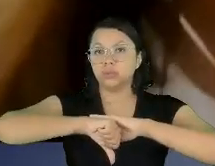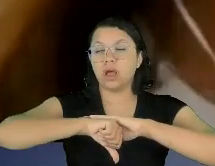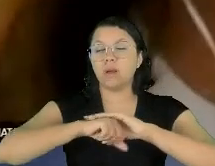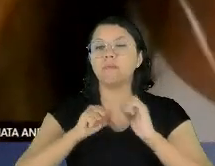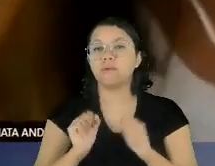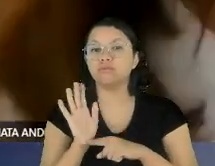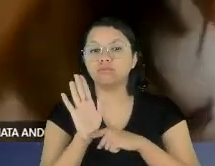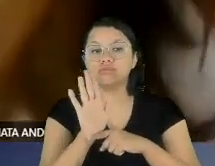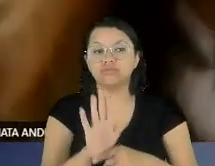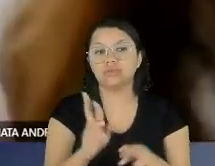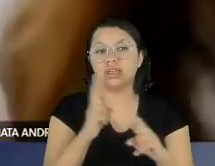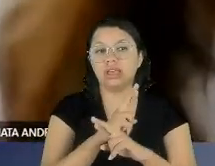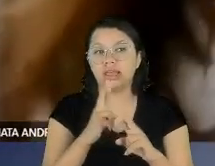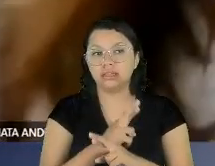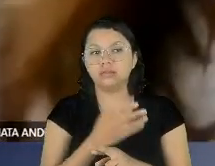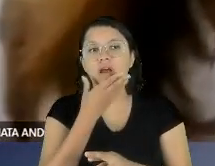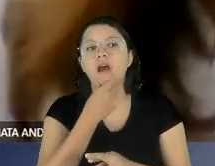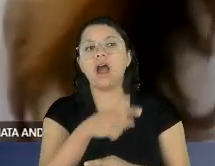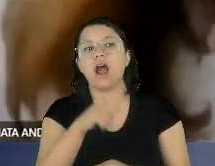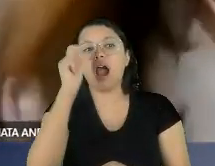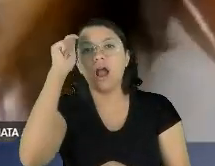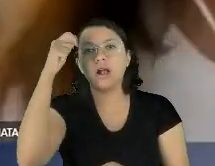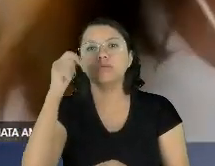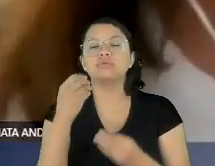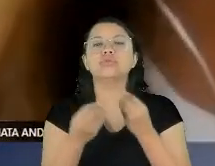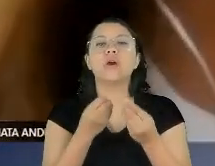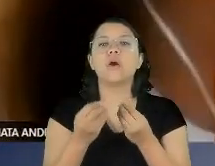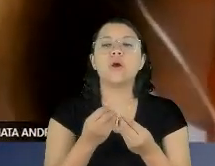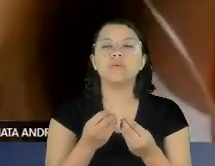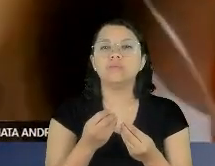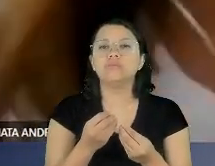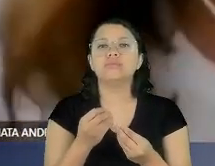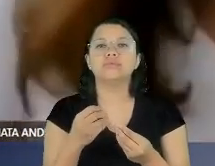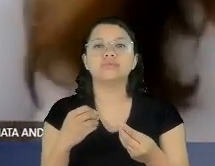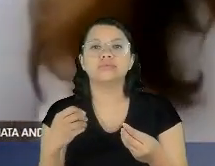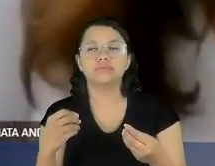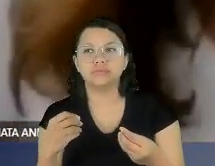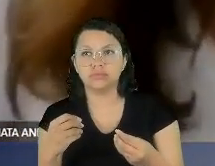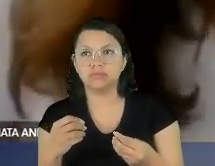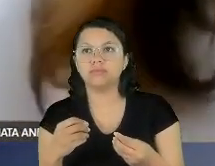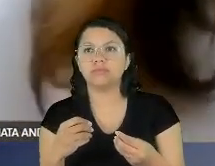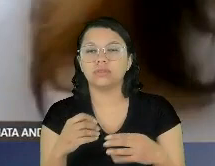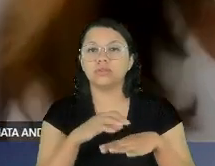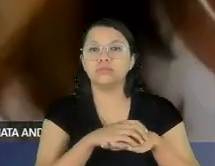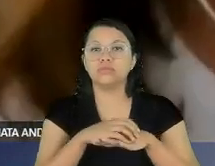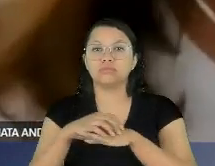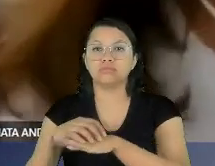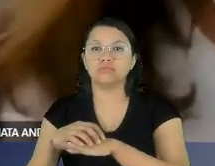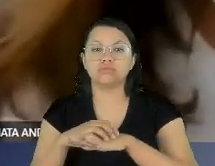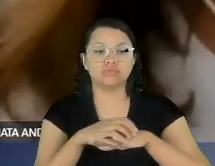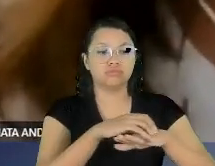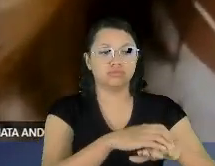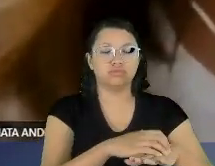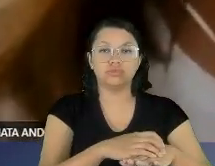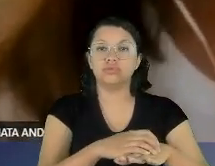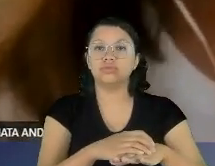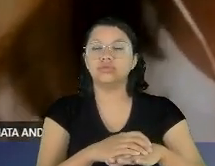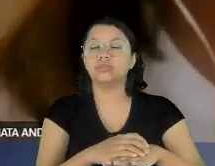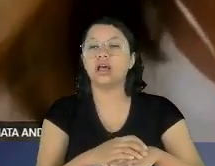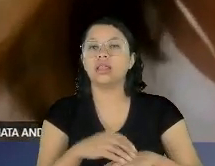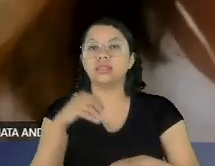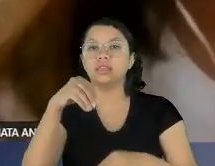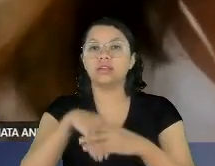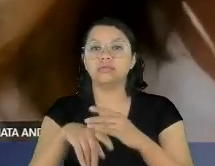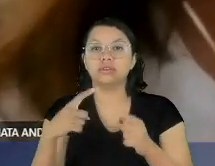negros. Acho que a gente pode pensar também em como os deslocamentos nas cidades, eles possuem gênero. Para isso,